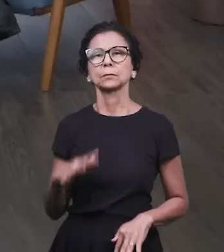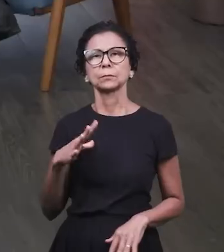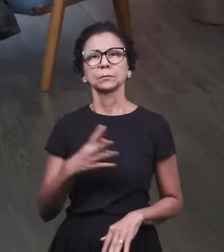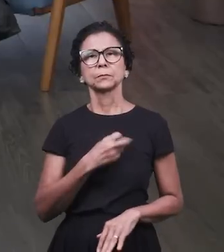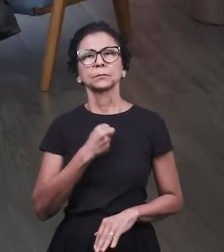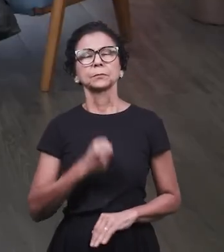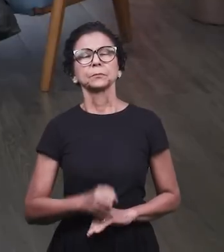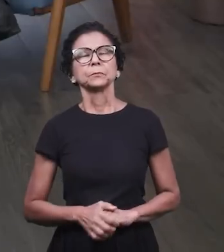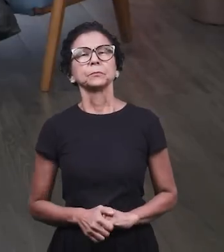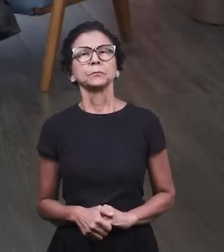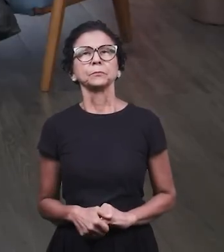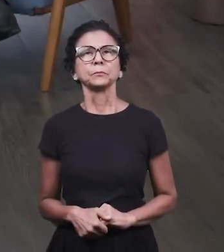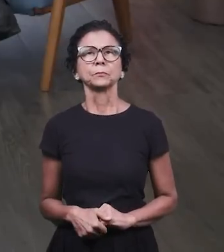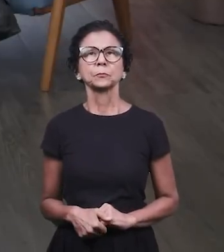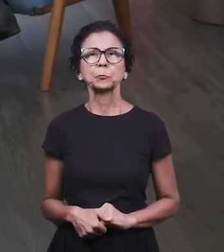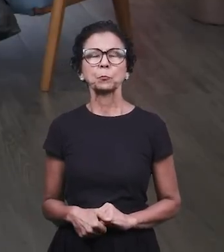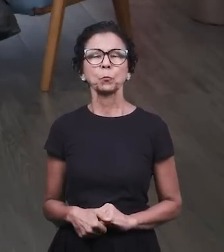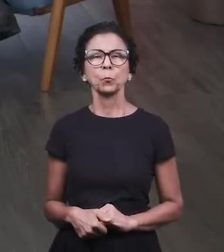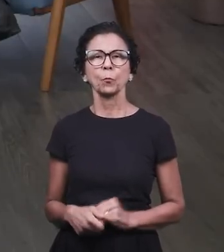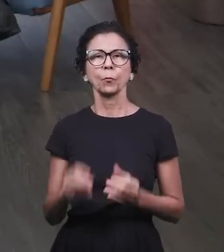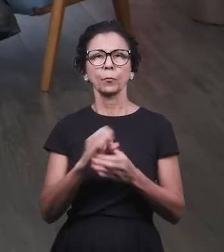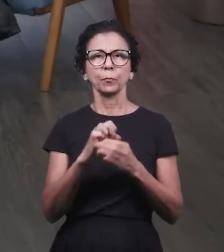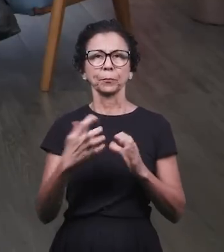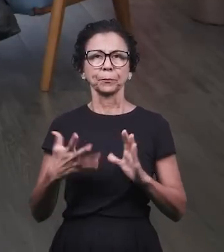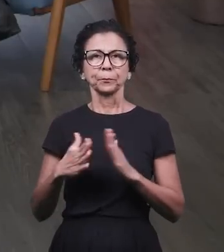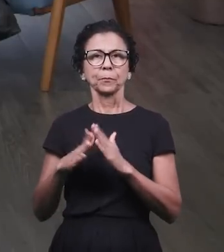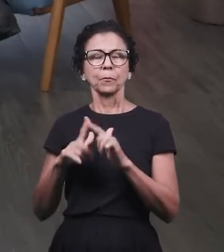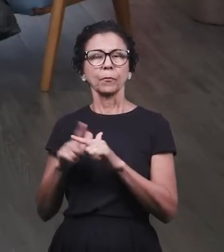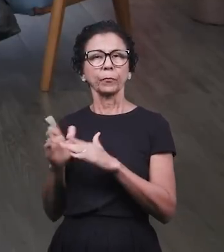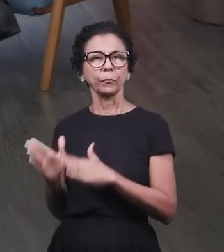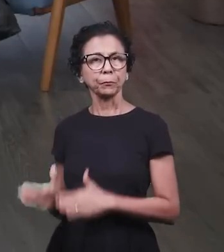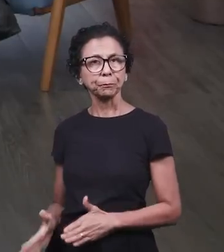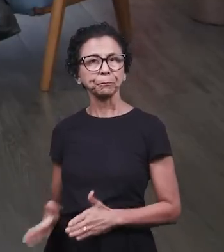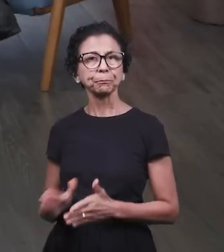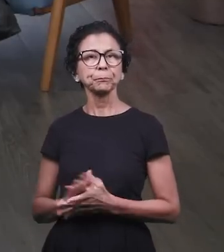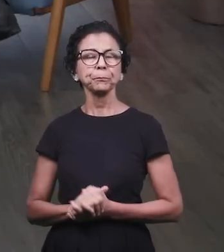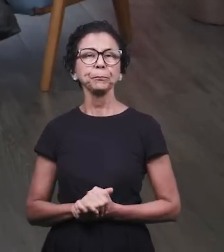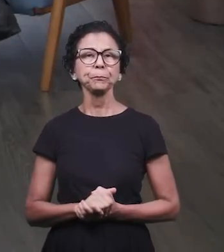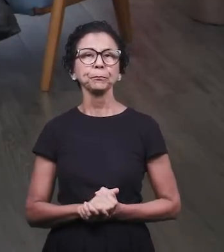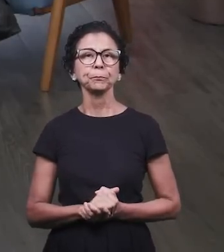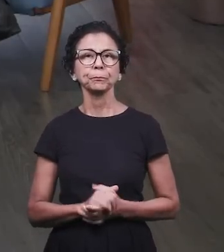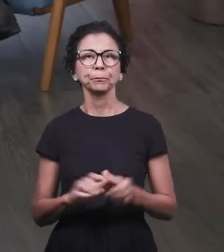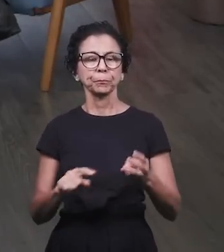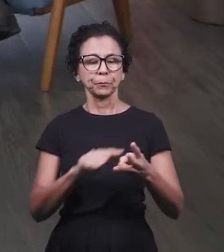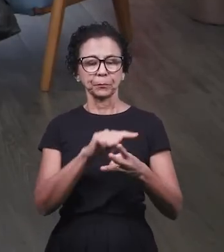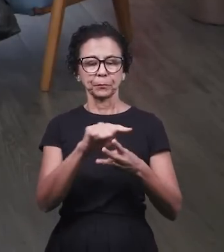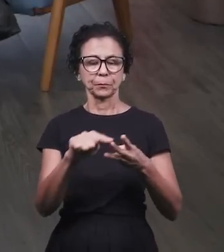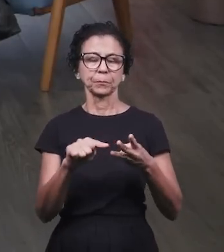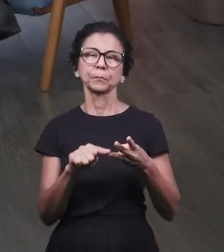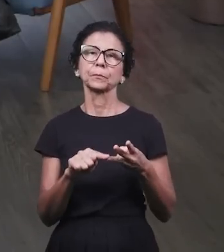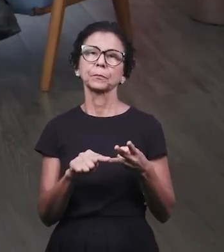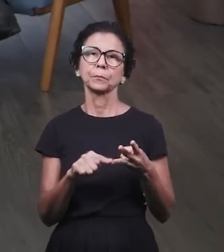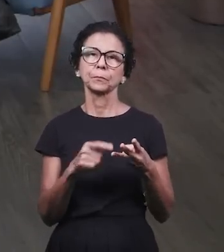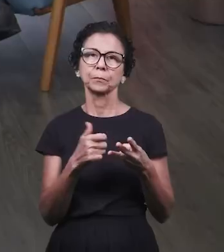Glória a Jesus. Vejam que dentro dessas características da igreja fiel, nós vemos dois aspectos